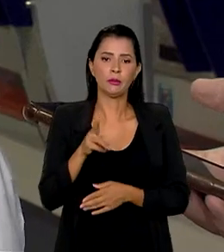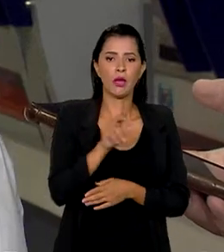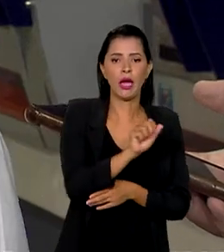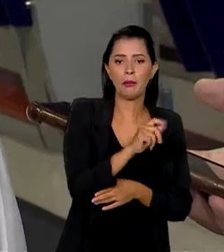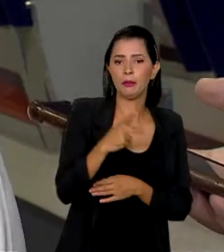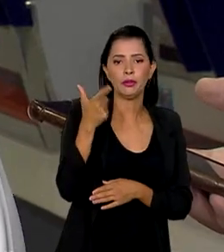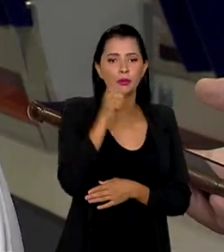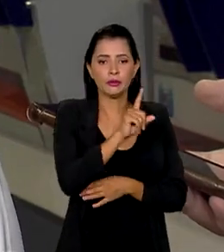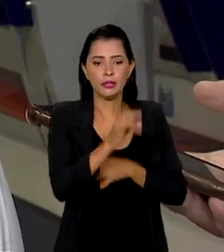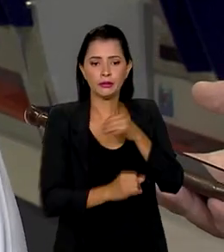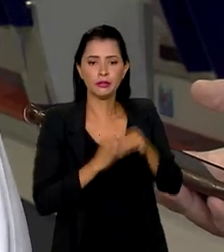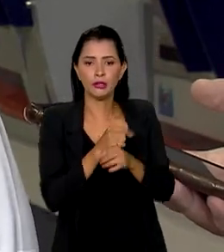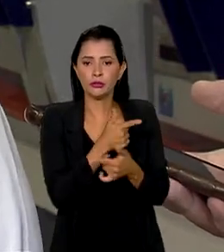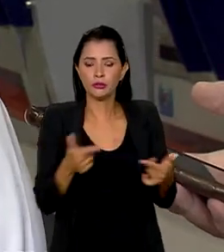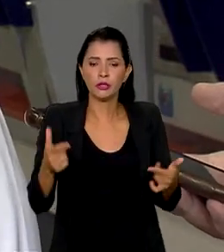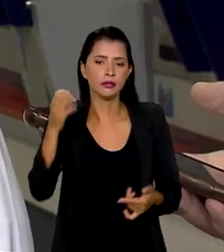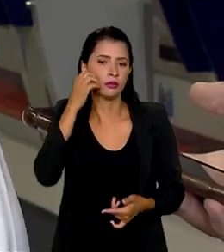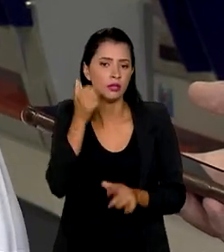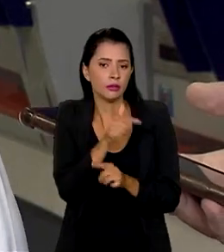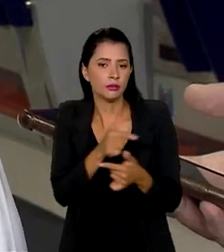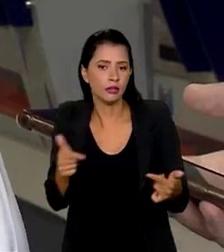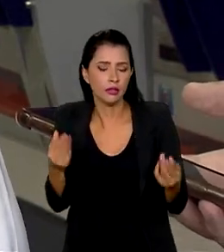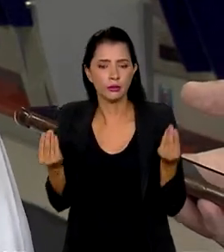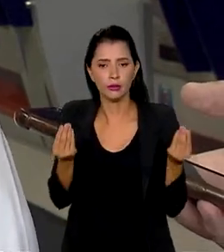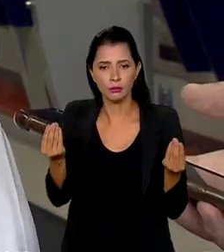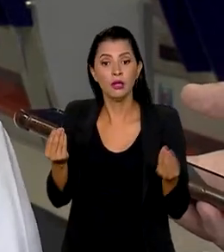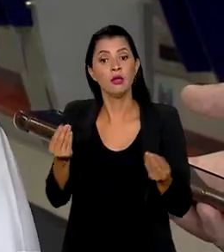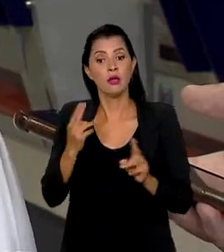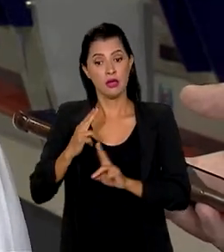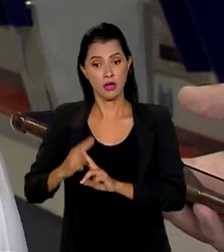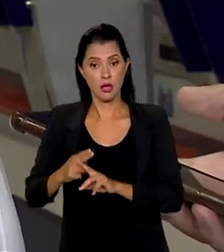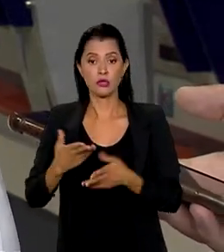tem internet, não tem celular. Então a Caixa está